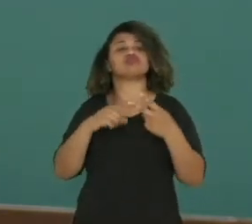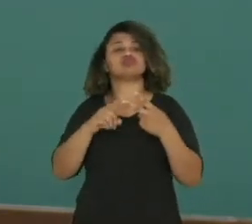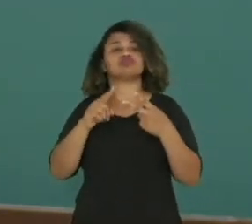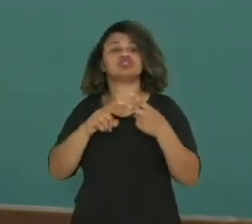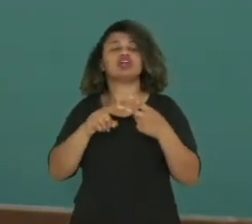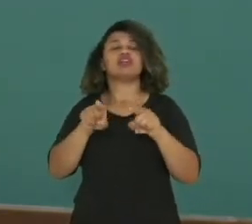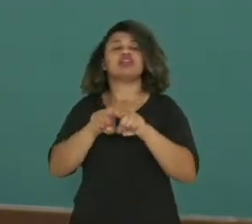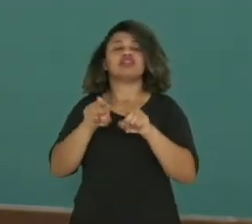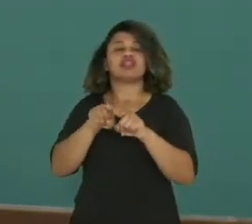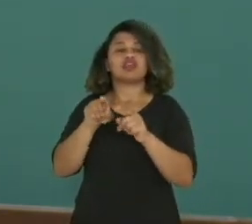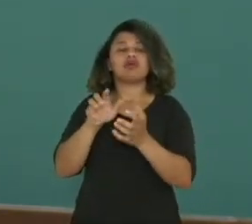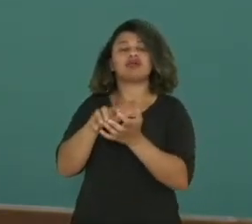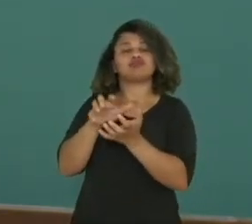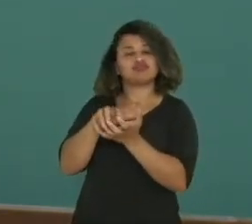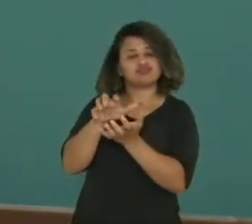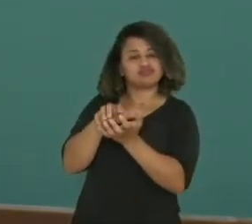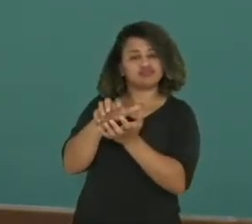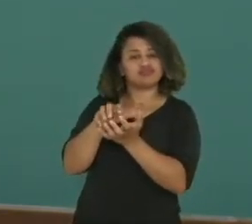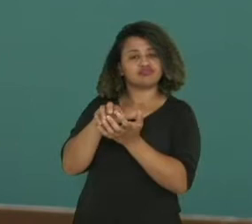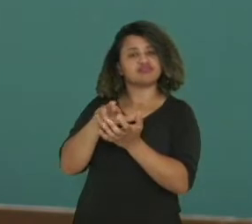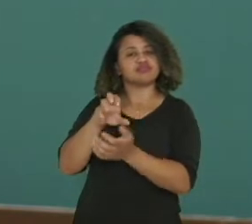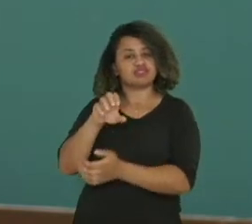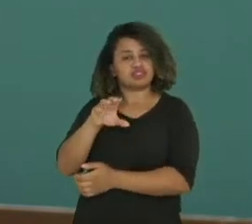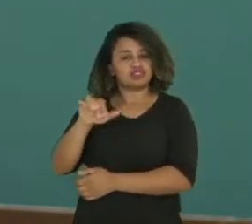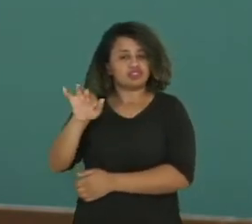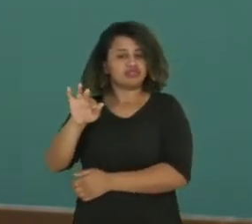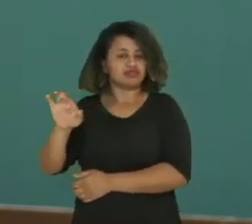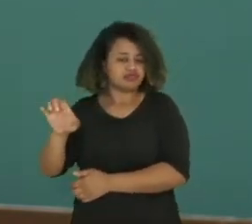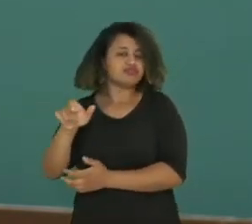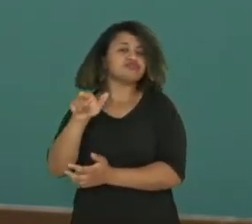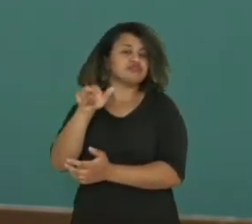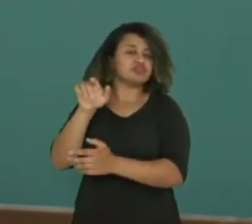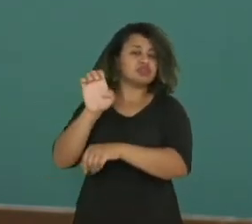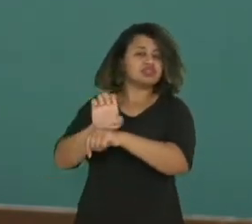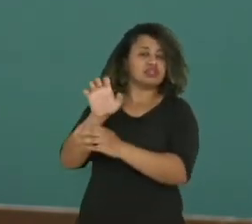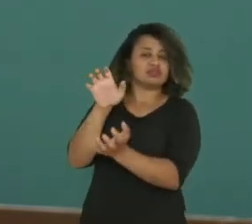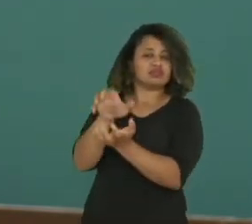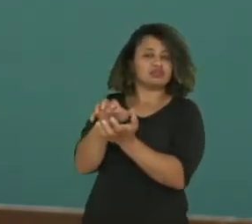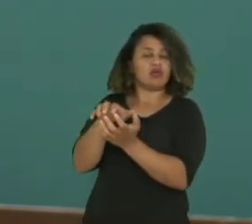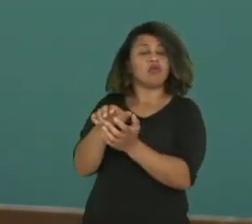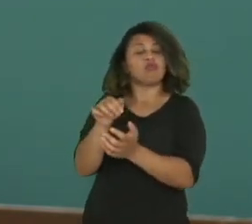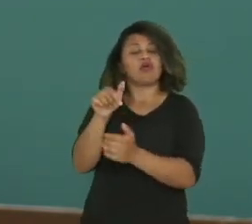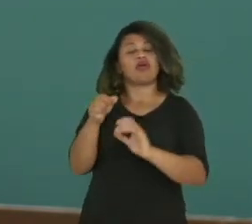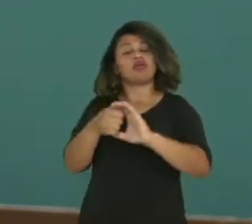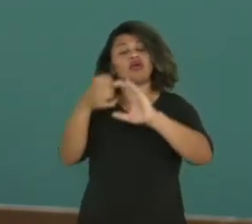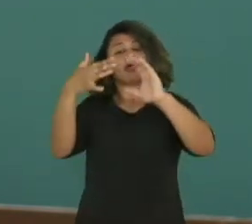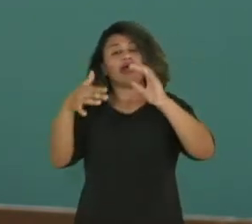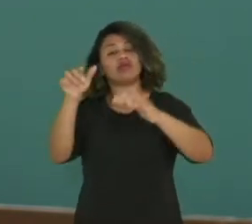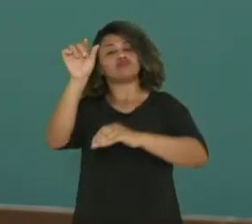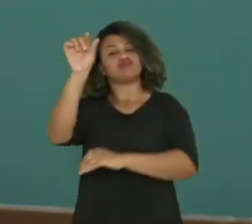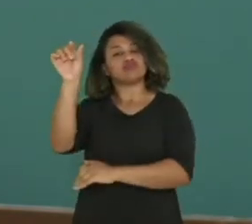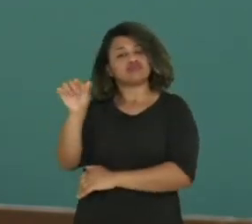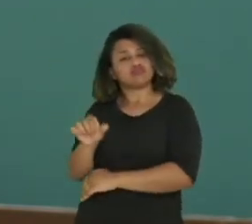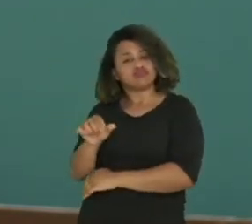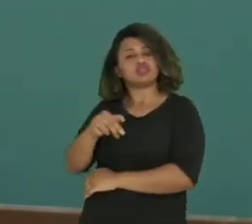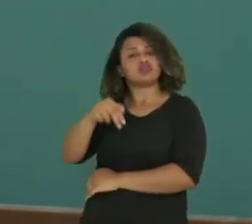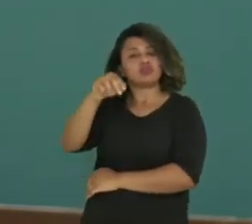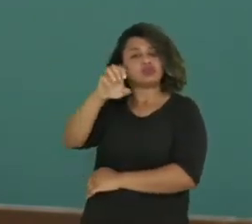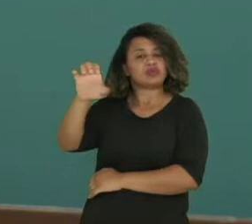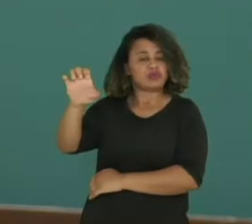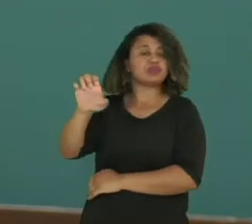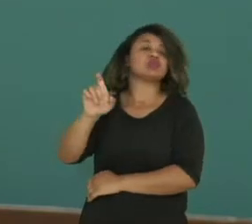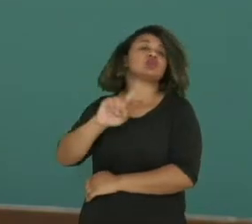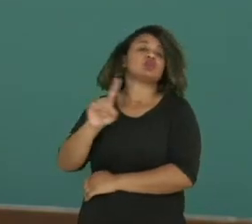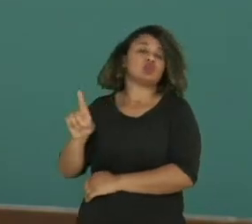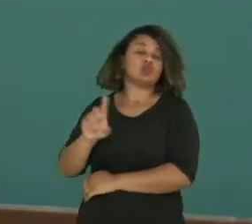e Recife, em Pernambuco. Então, um pouquinho ali das características desta parte do Nordeste que nós chamamos